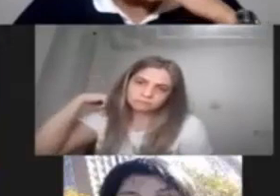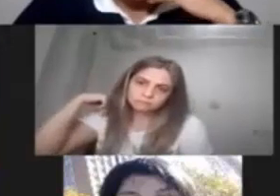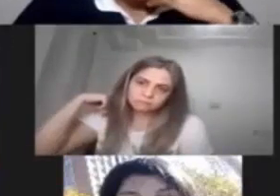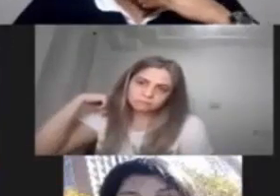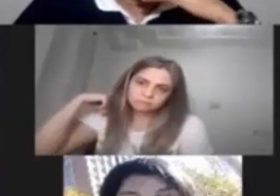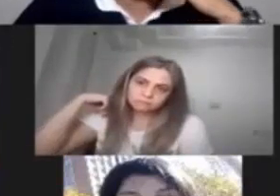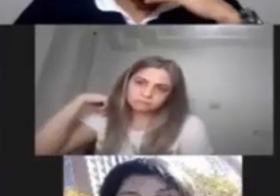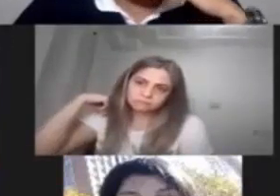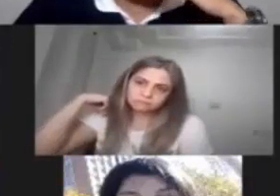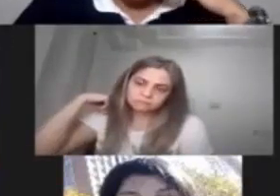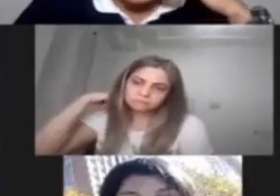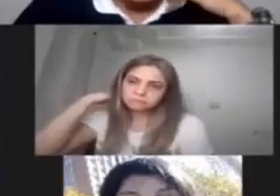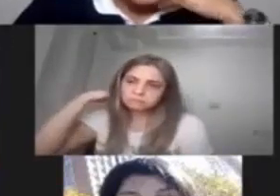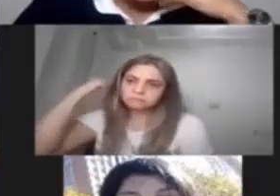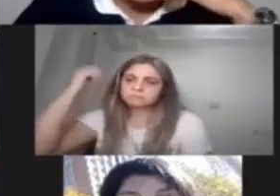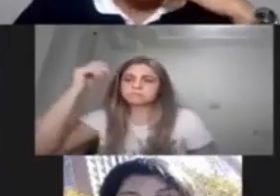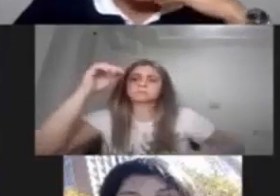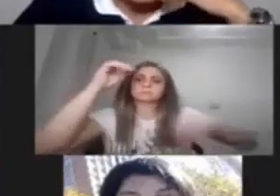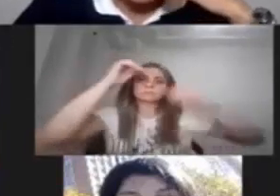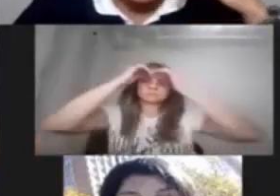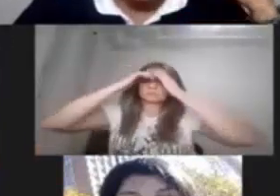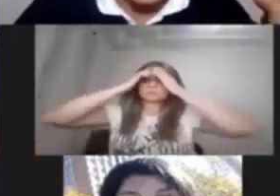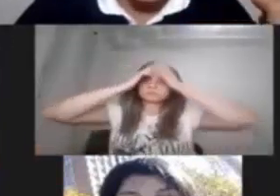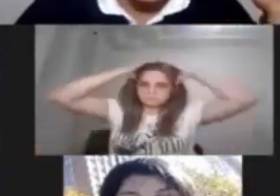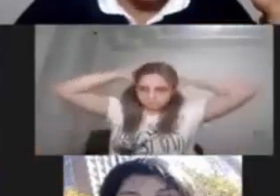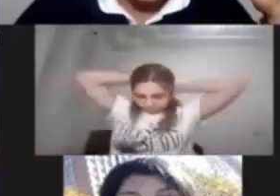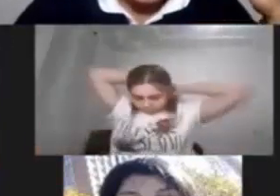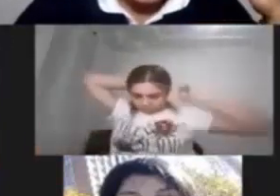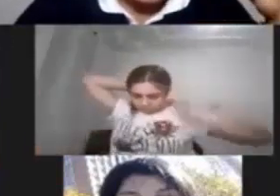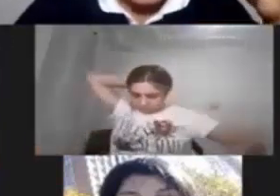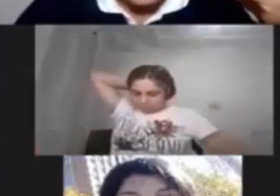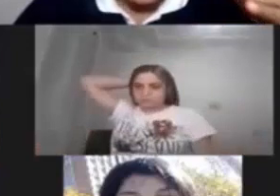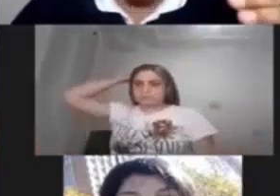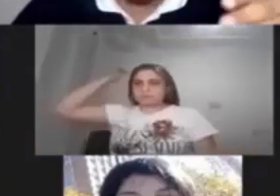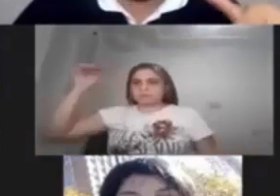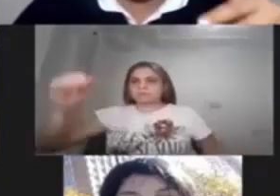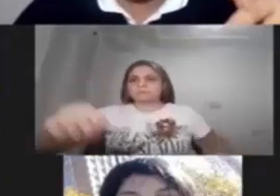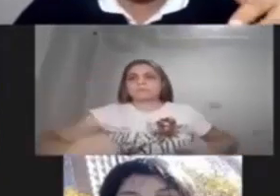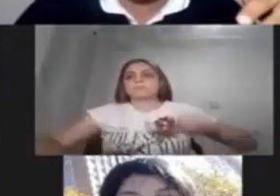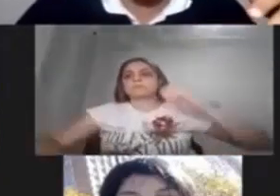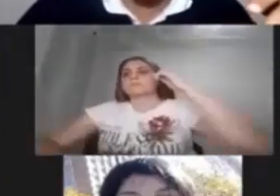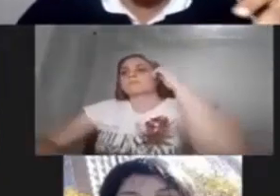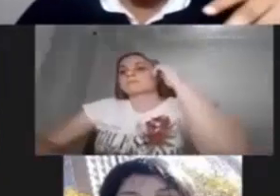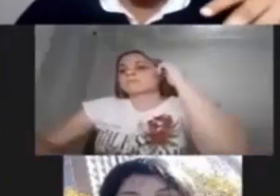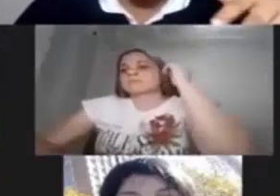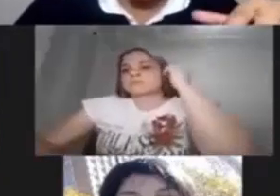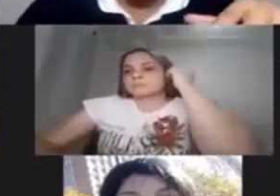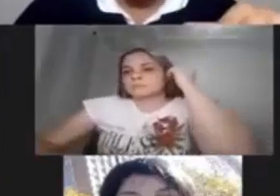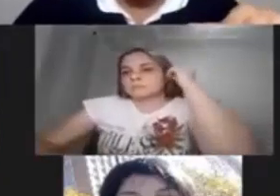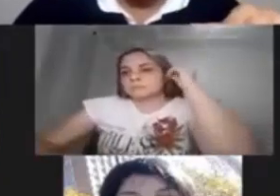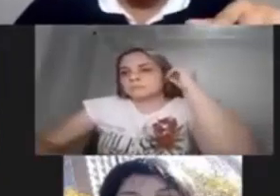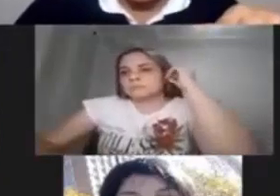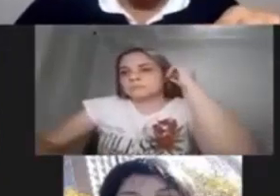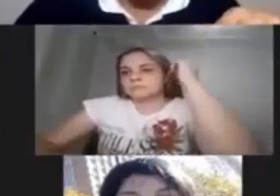perguntaram ah então o pessoal acreditou que ele era o Messias? gente Jesus ali estava morto né?